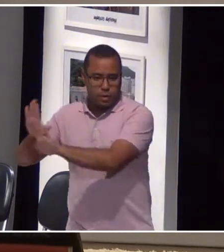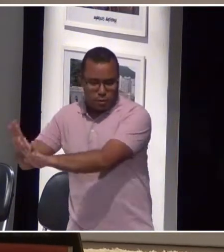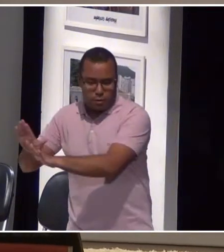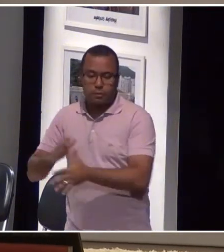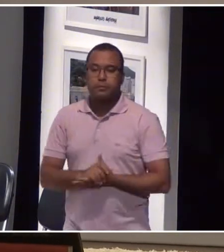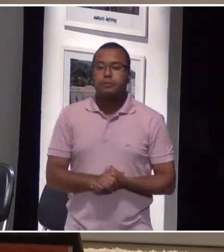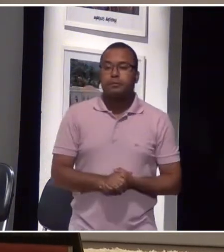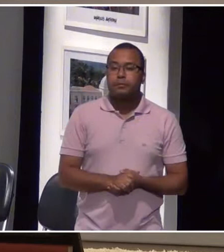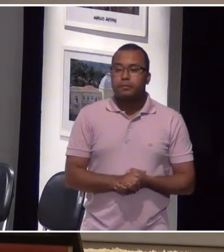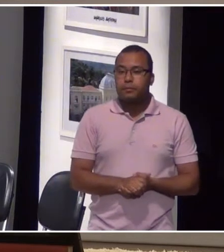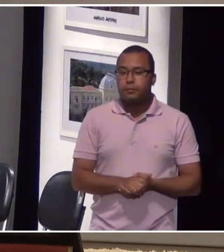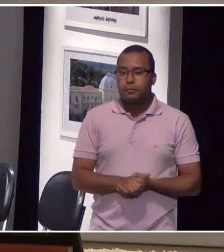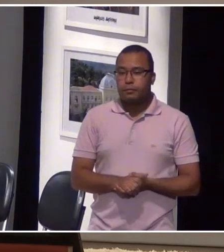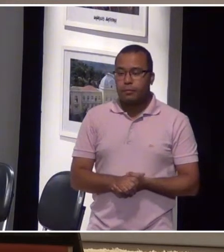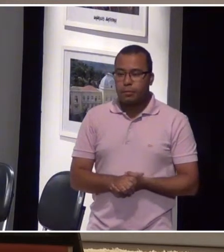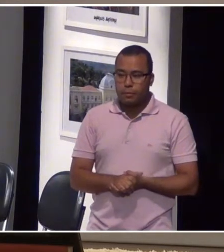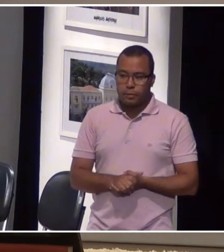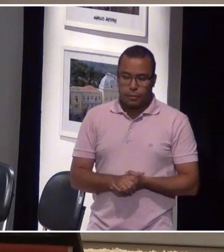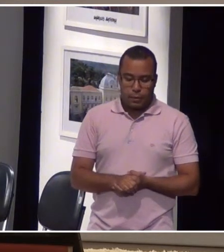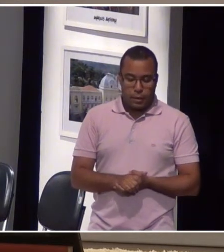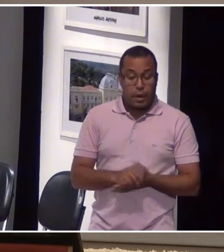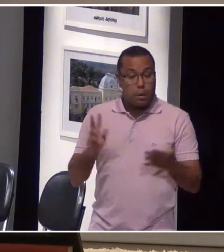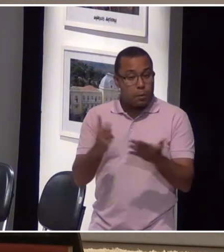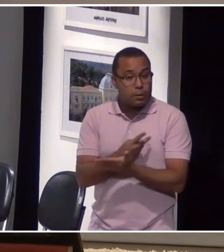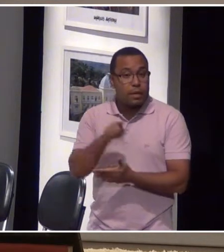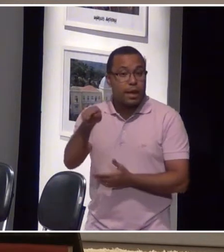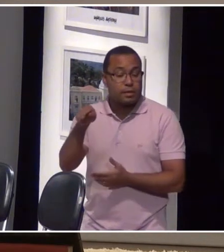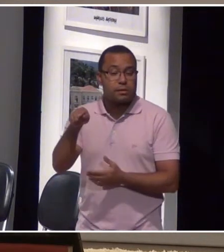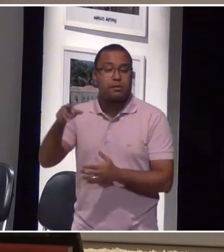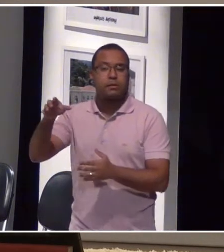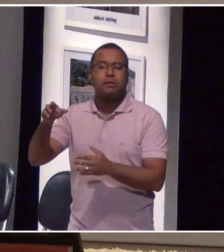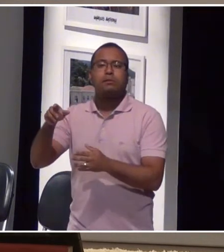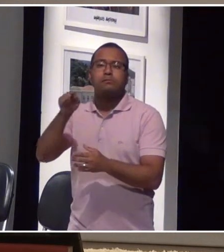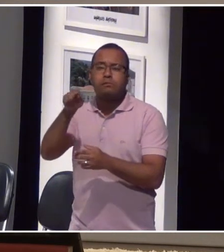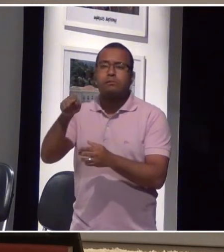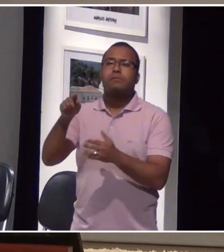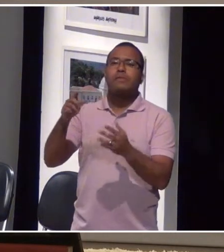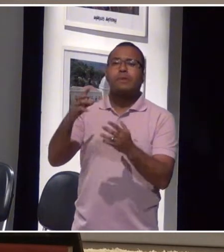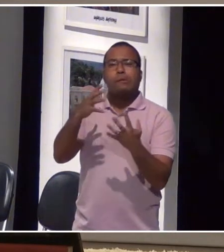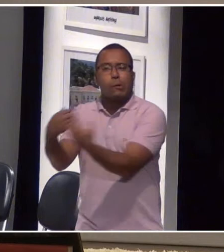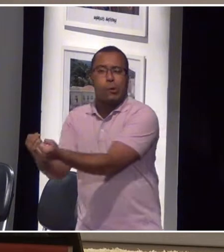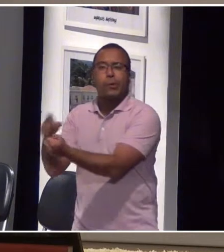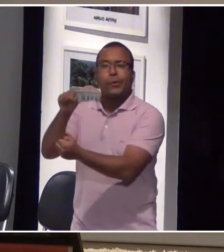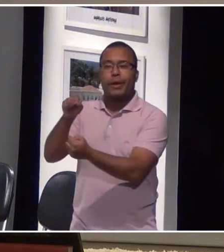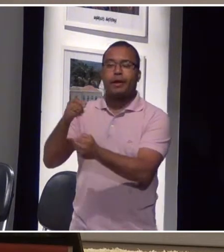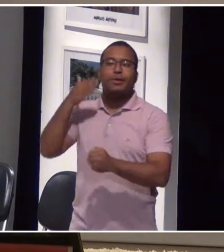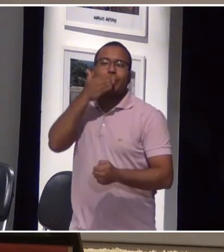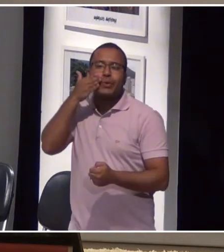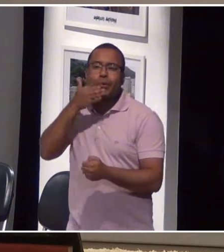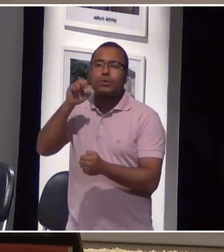né? O que acaba fazendo com que elas sejam rapidamente capturadas pelos discursos ou